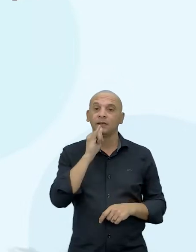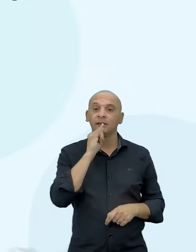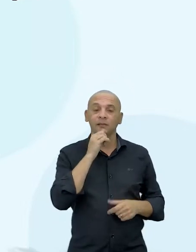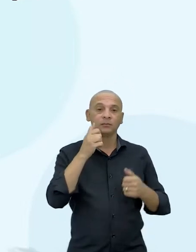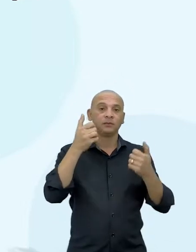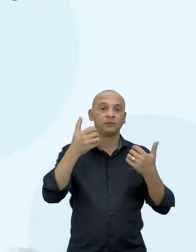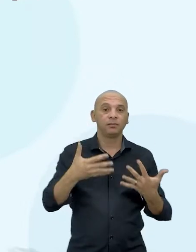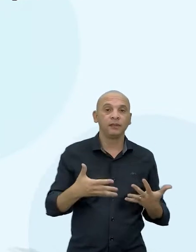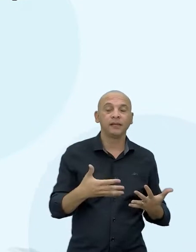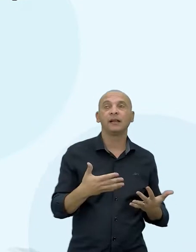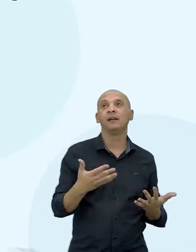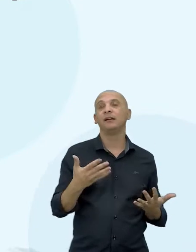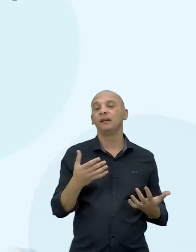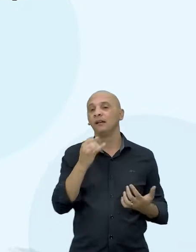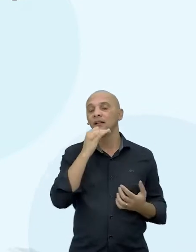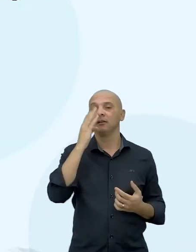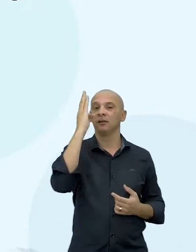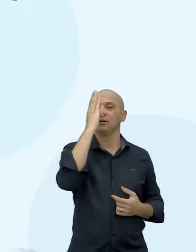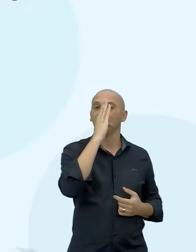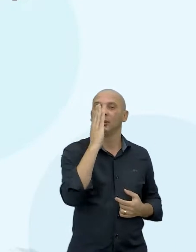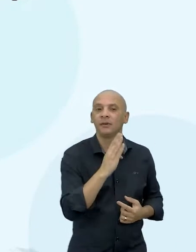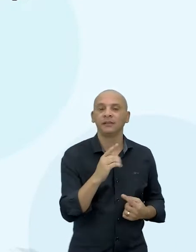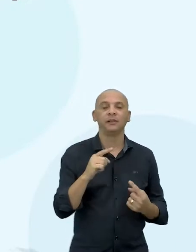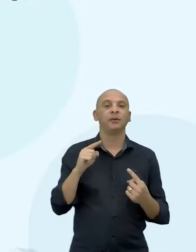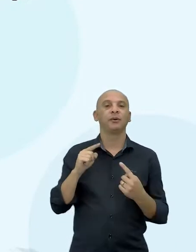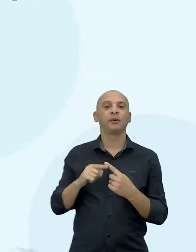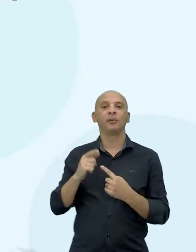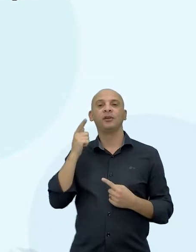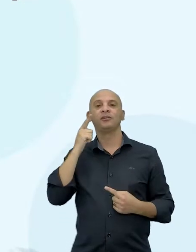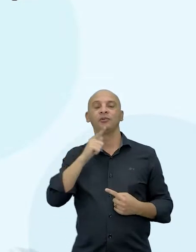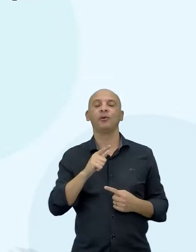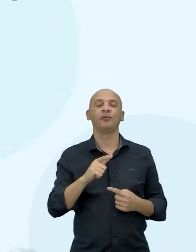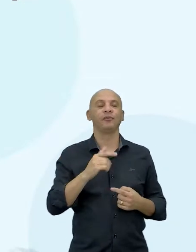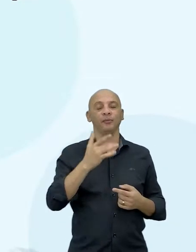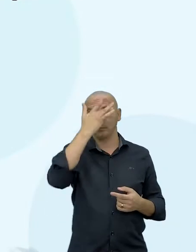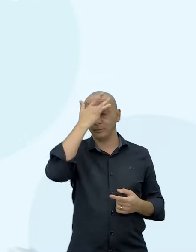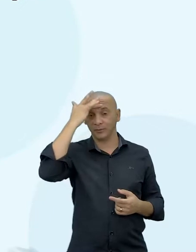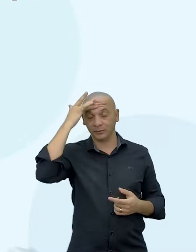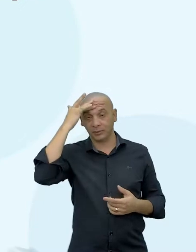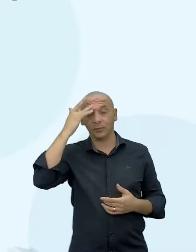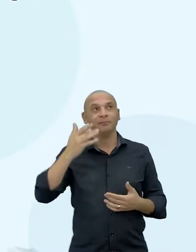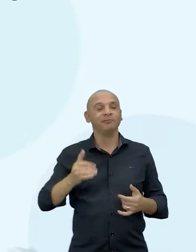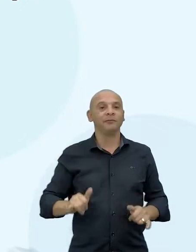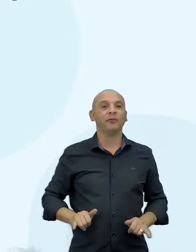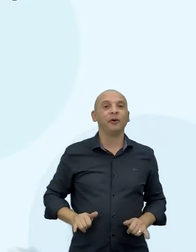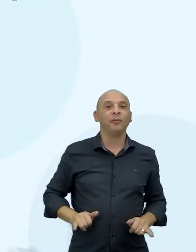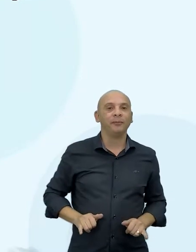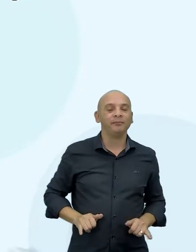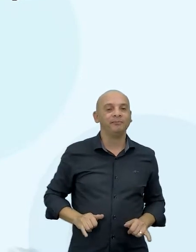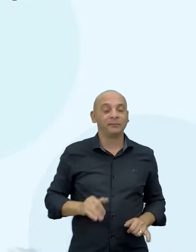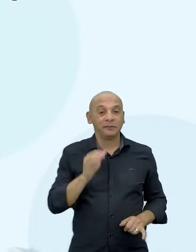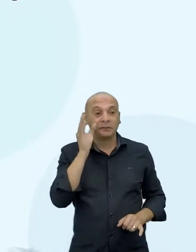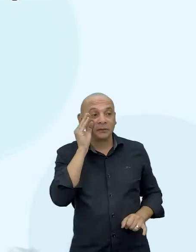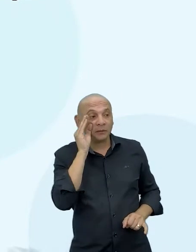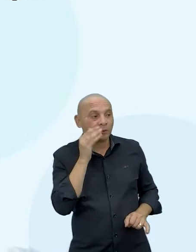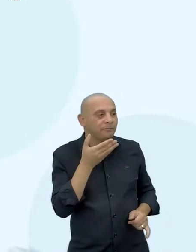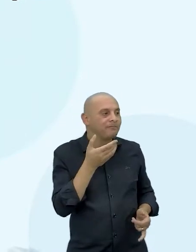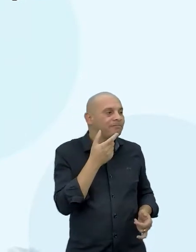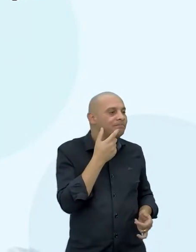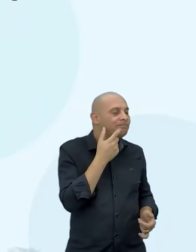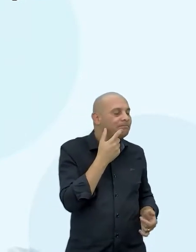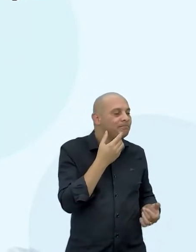sua região, para resolver o problema da segurança alimentar. Então, a gente, por exemplo, falou na última aula sobre o Brasil estar